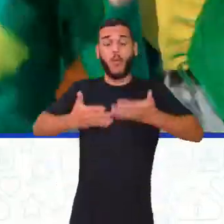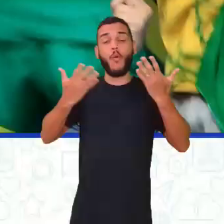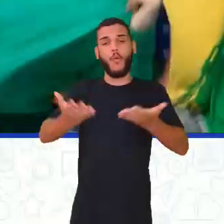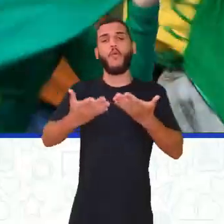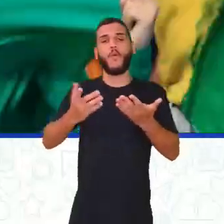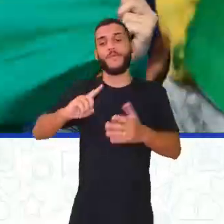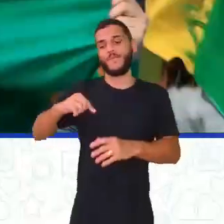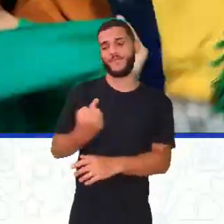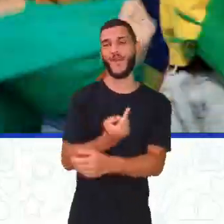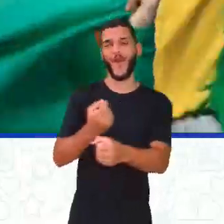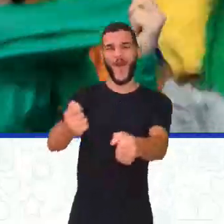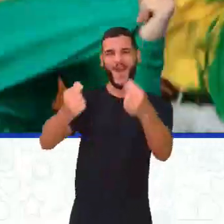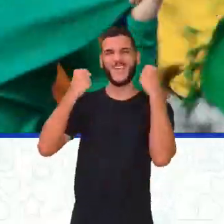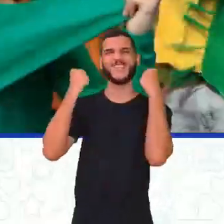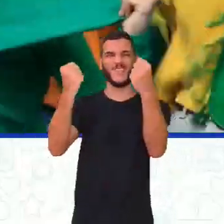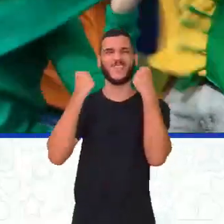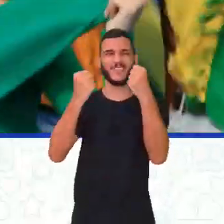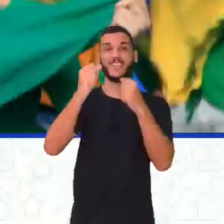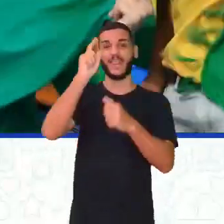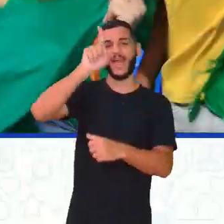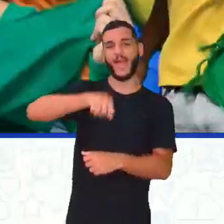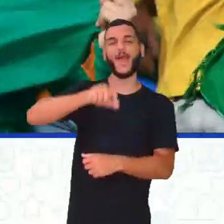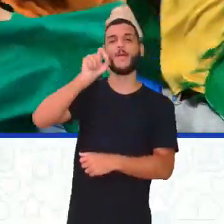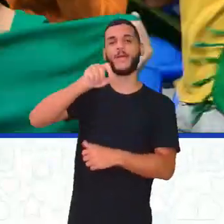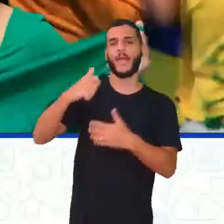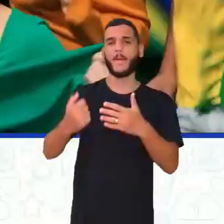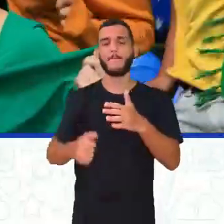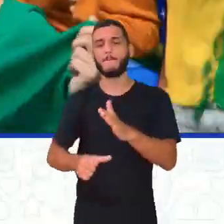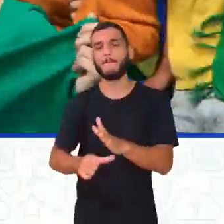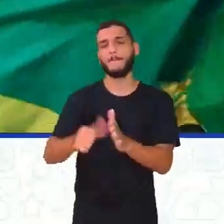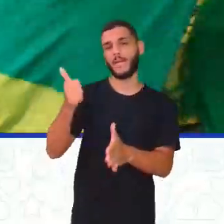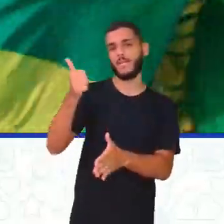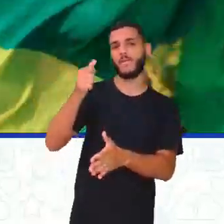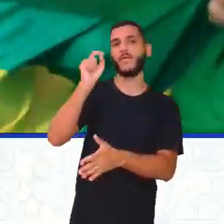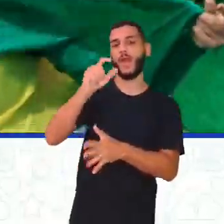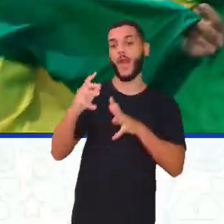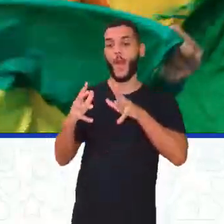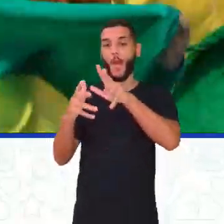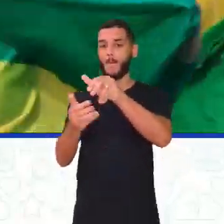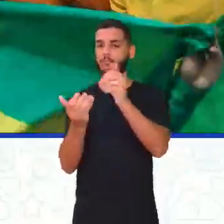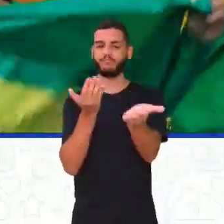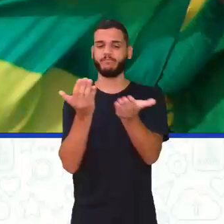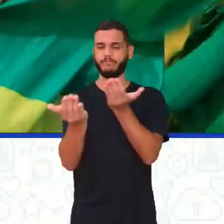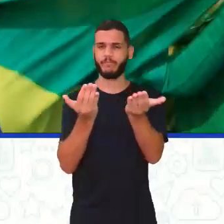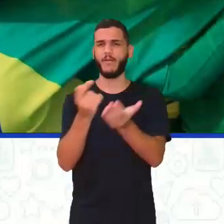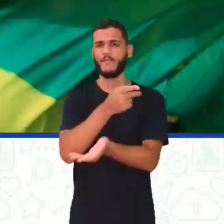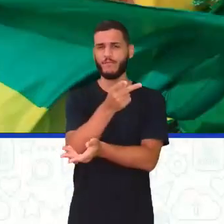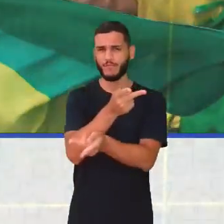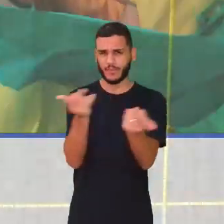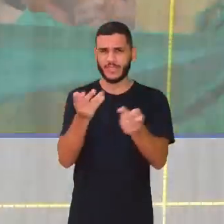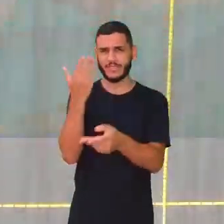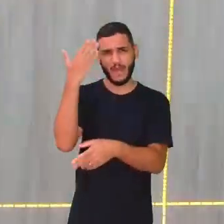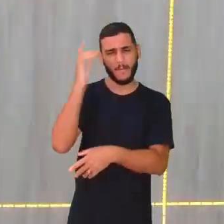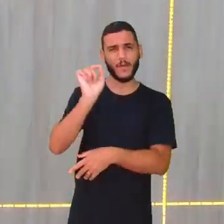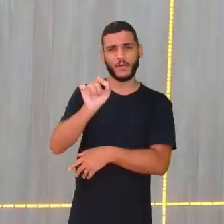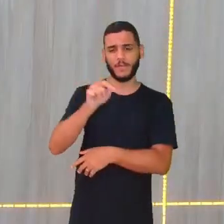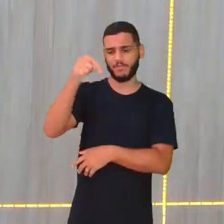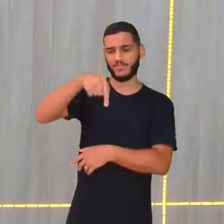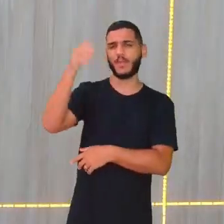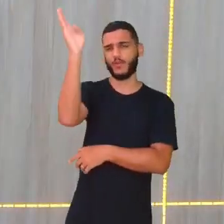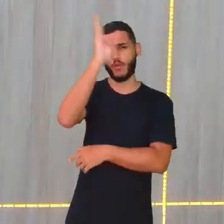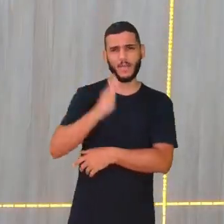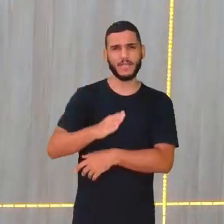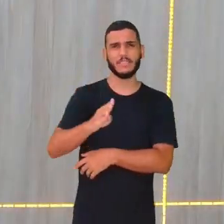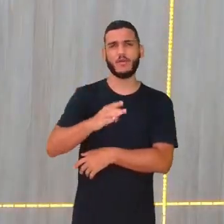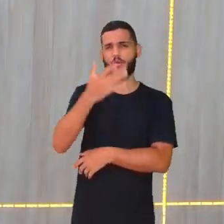nossa torcida, eu acredito que é primeiro lugar em relação ao mundo. Sabia que a nossa torcida é muito bem